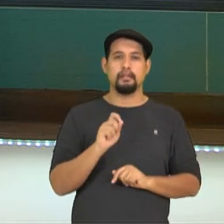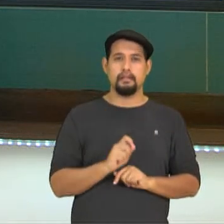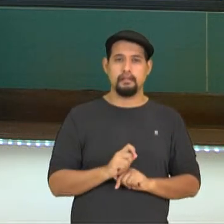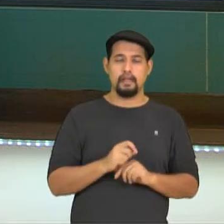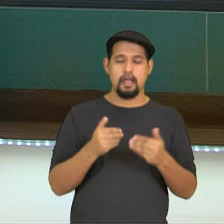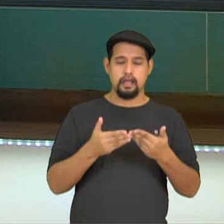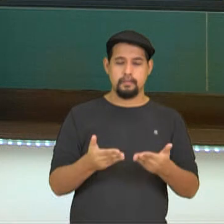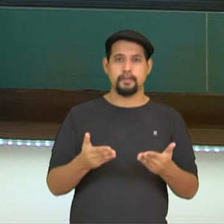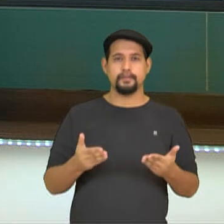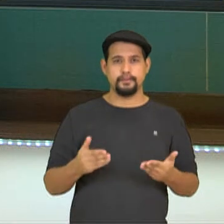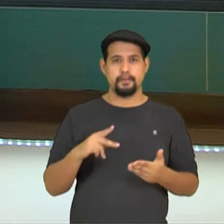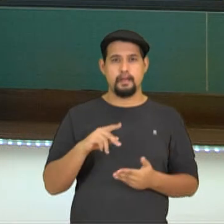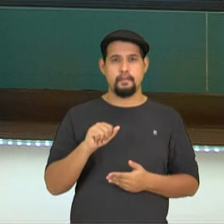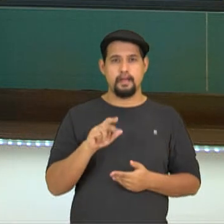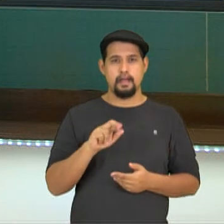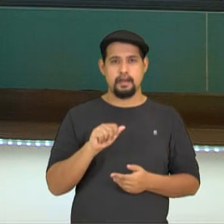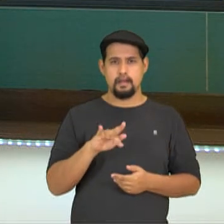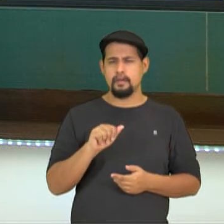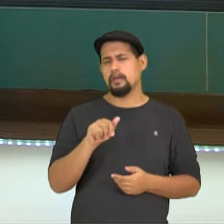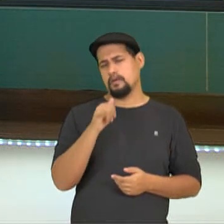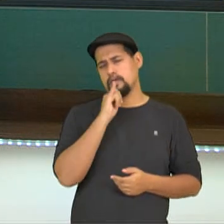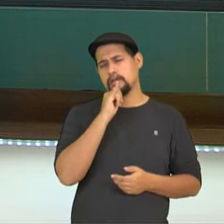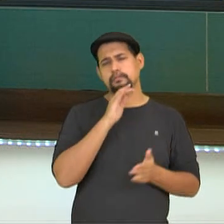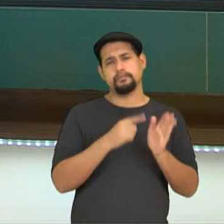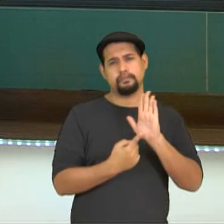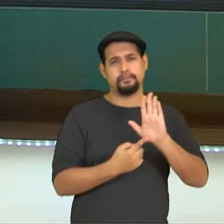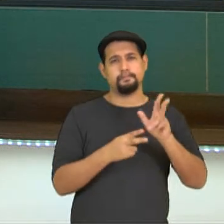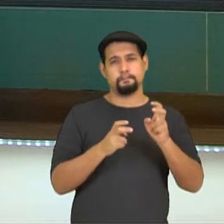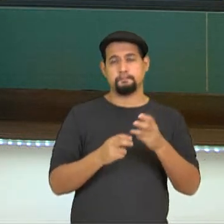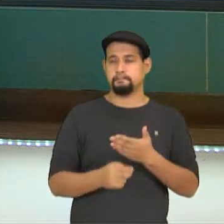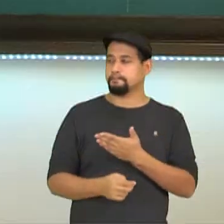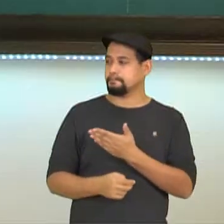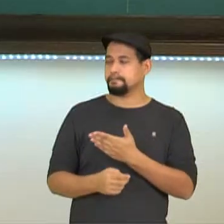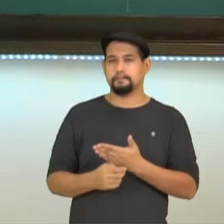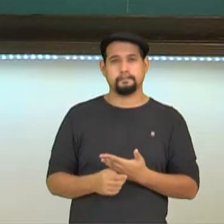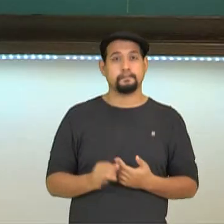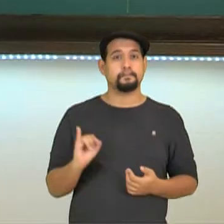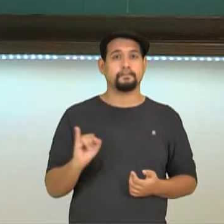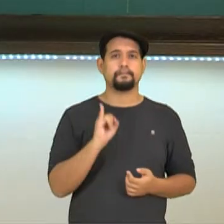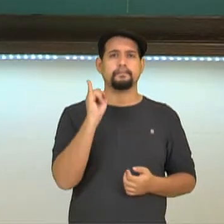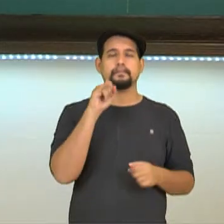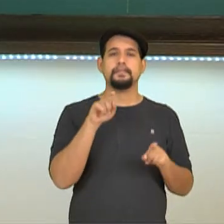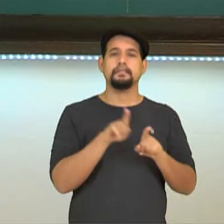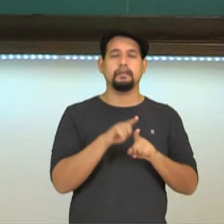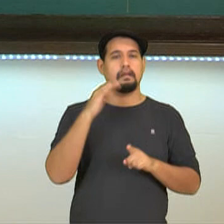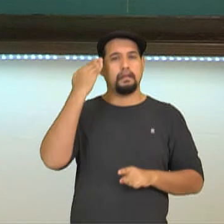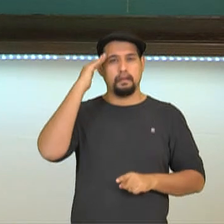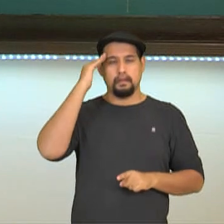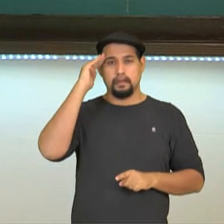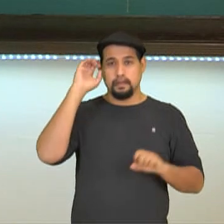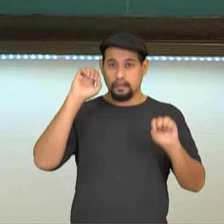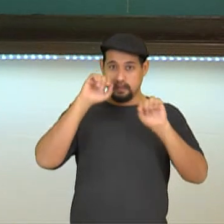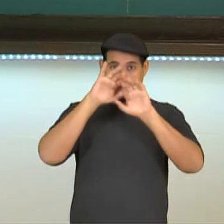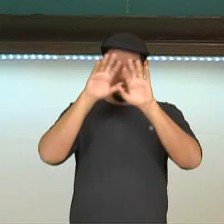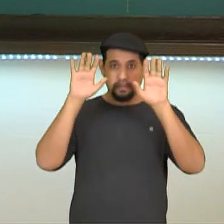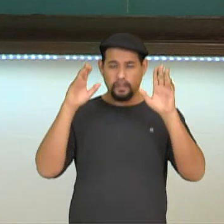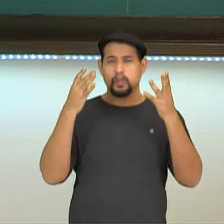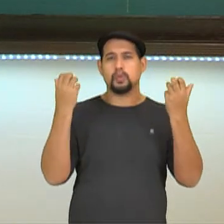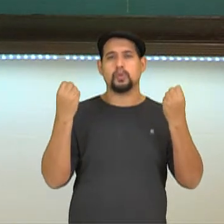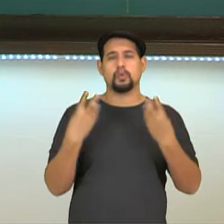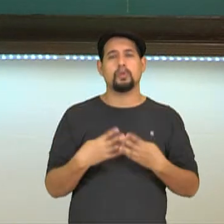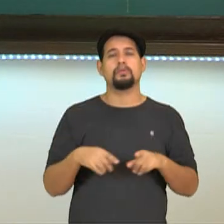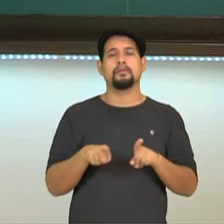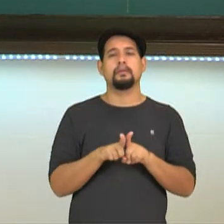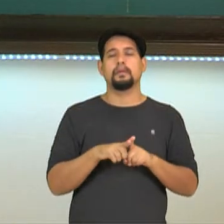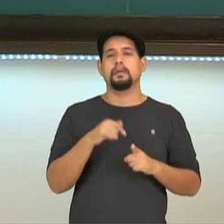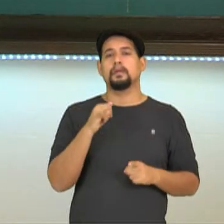a abertura da parábola, conforme os exemplos que vocês estão vendo aqui. Muito importante compreender todos esses fatos, né, em